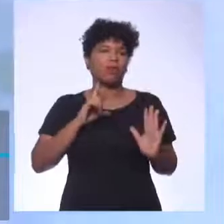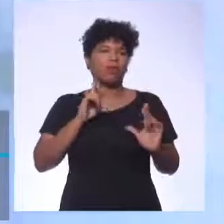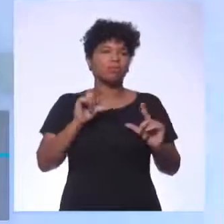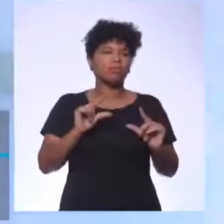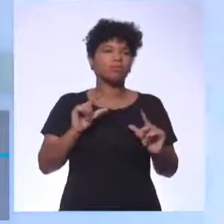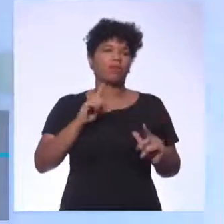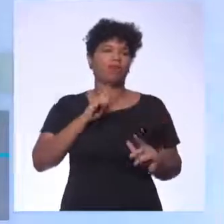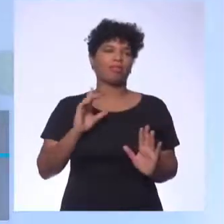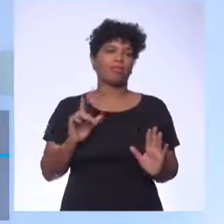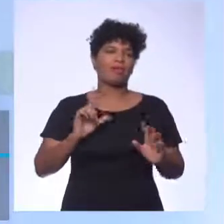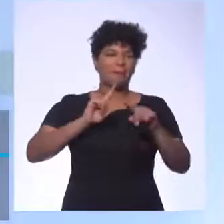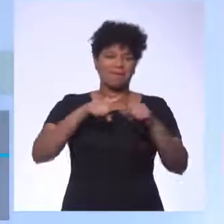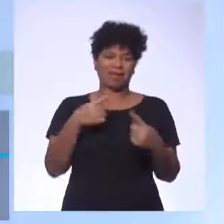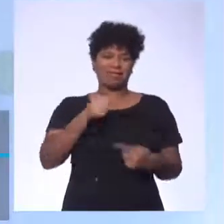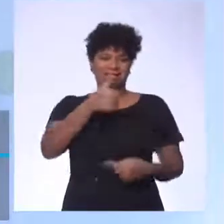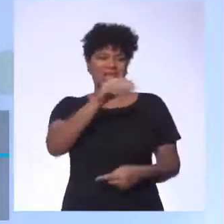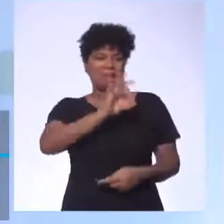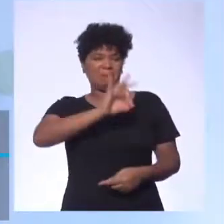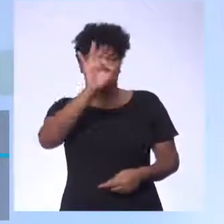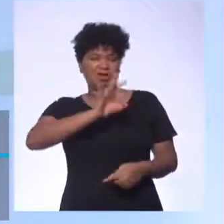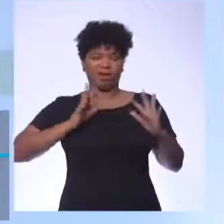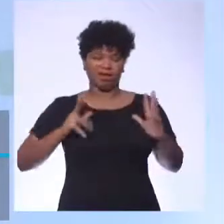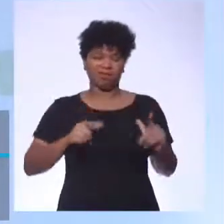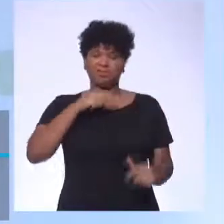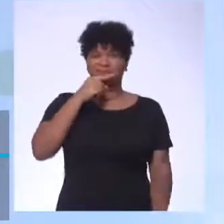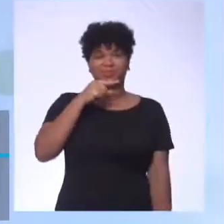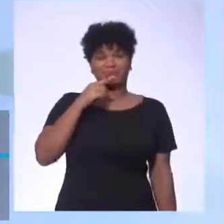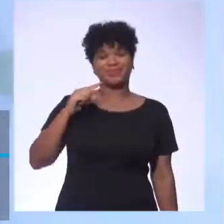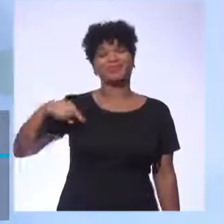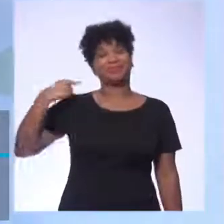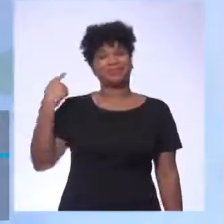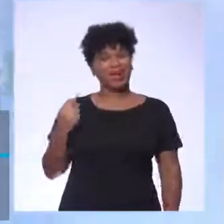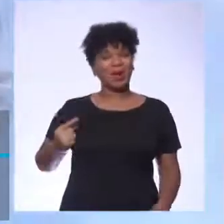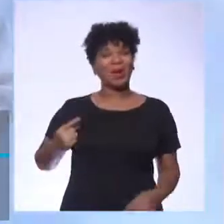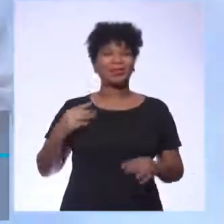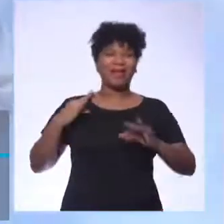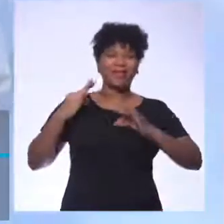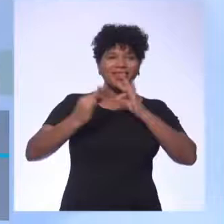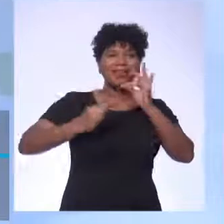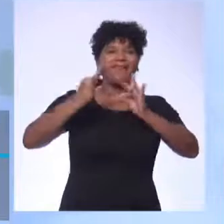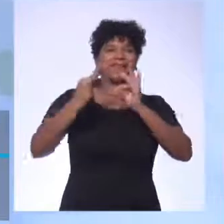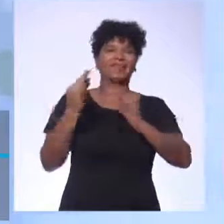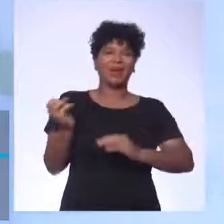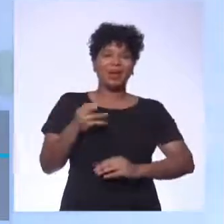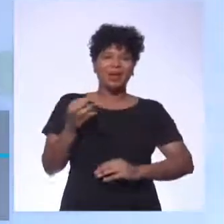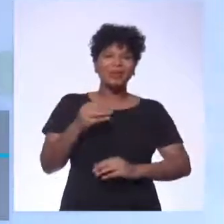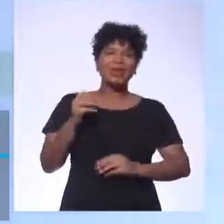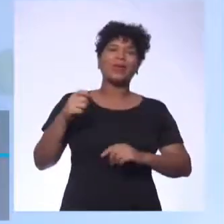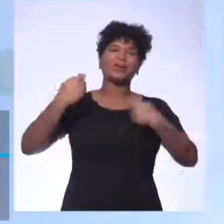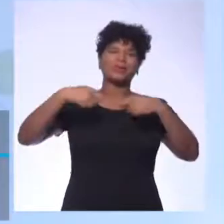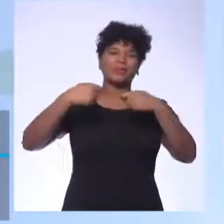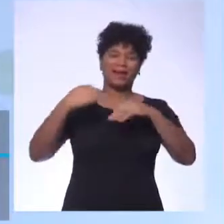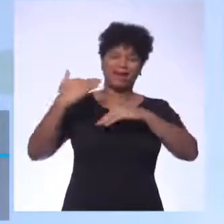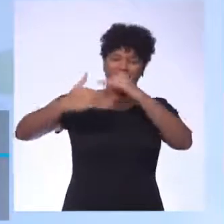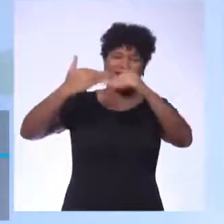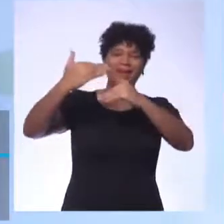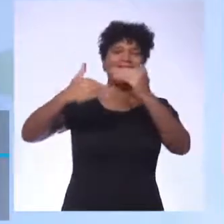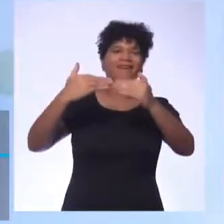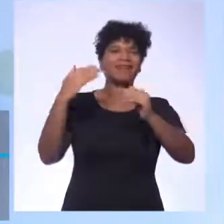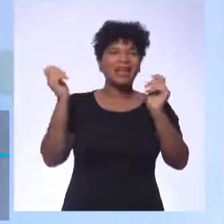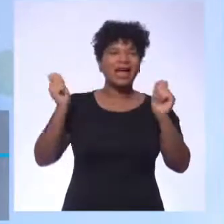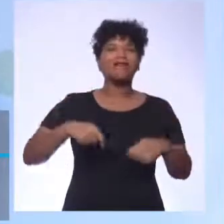tem um caminho a ser caminhado ainda. Tem muita tecnologia que a gente tem que desenvolver ainda para produzir uma